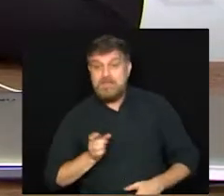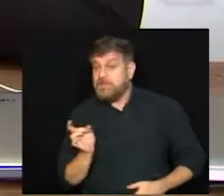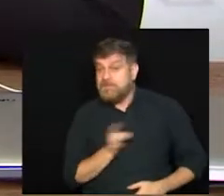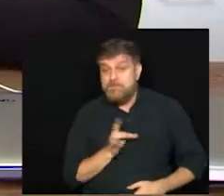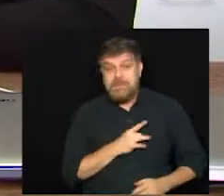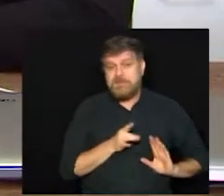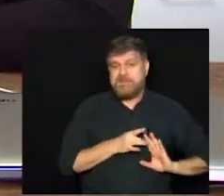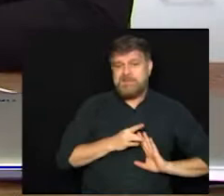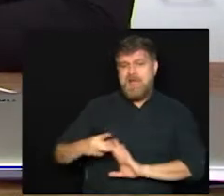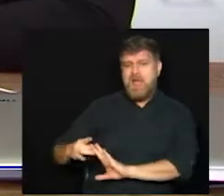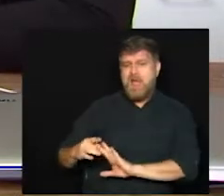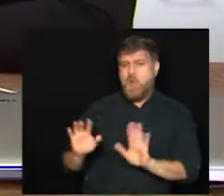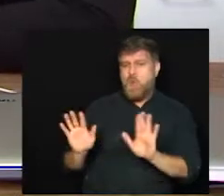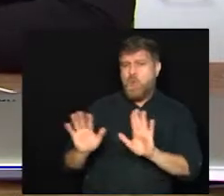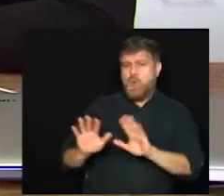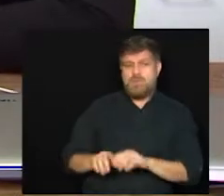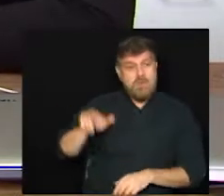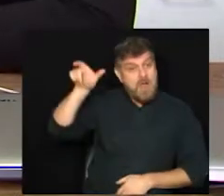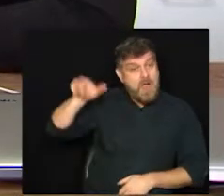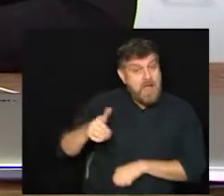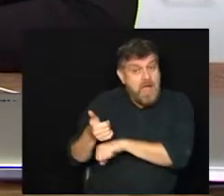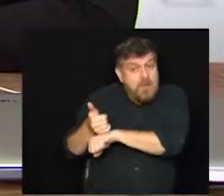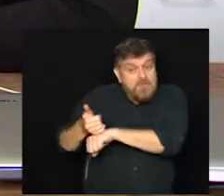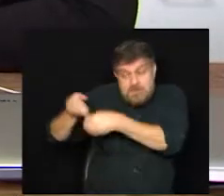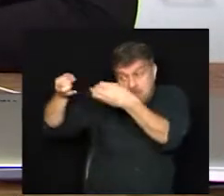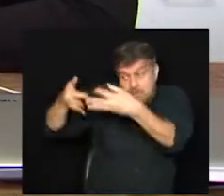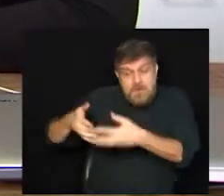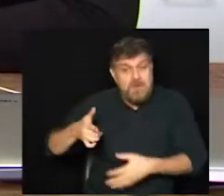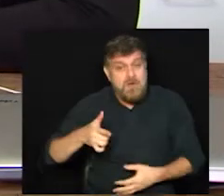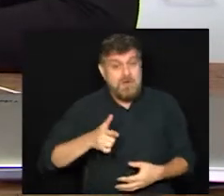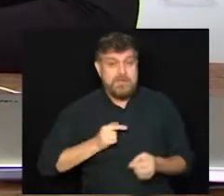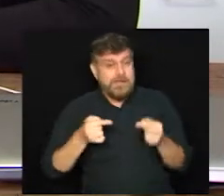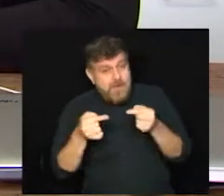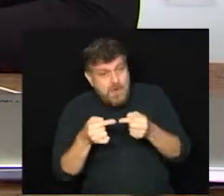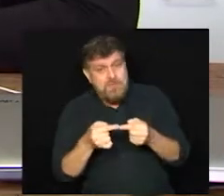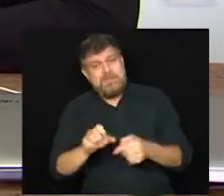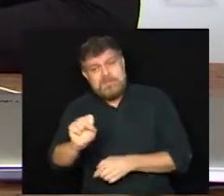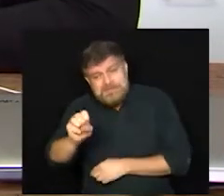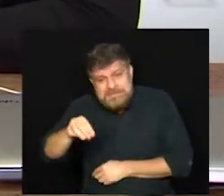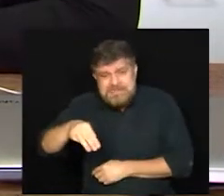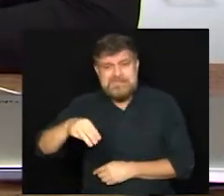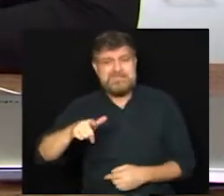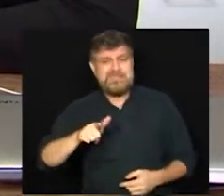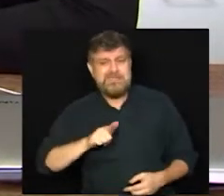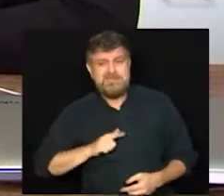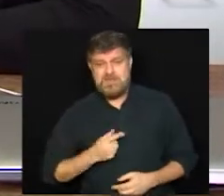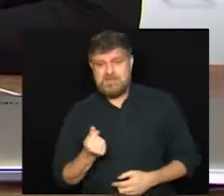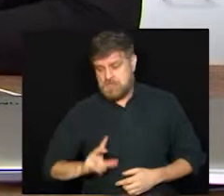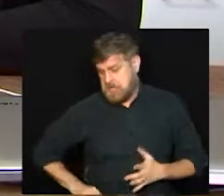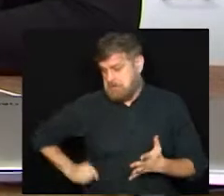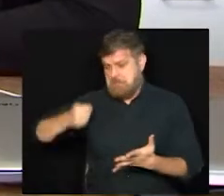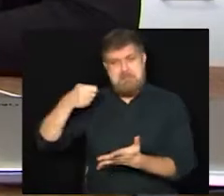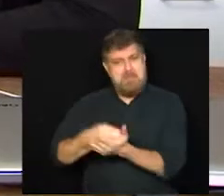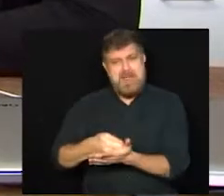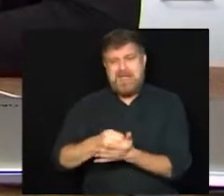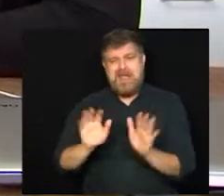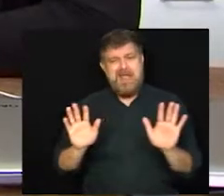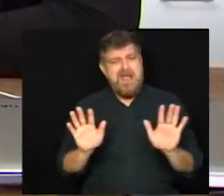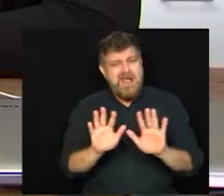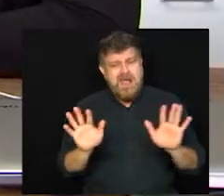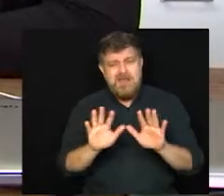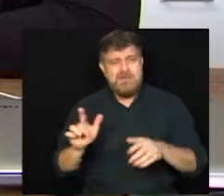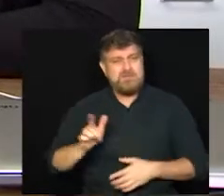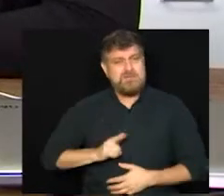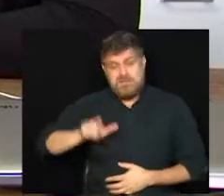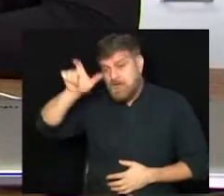de fazer. Não, porque o que a Marcela falou, pessoal, realmente tem tudo a ver, não sai do próprio bolso, não é? Então, sai. Quer dizer,